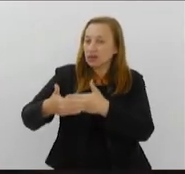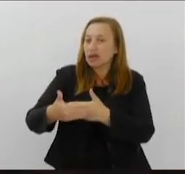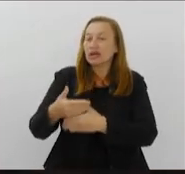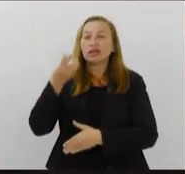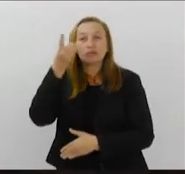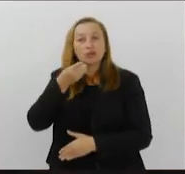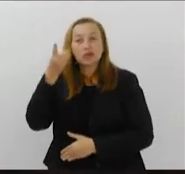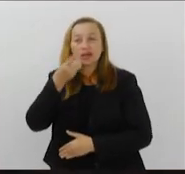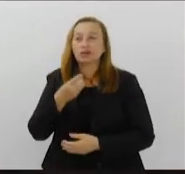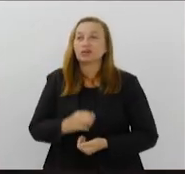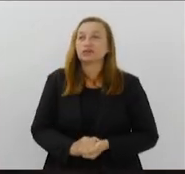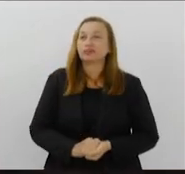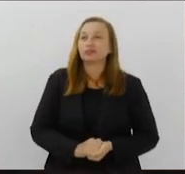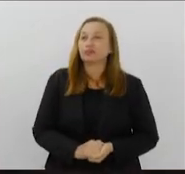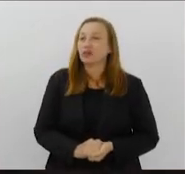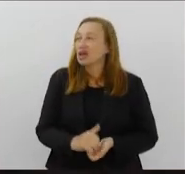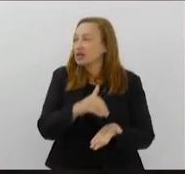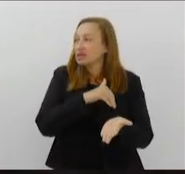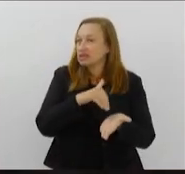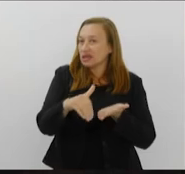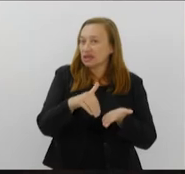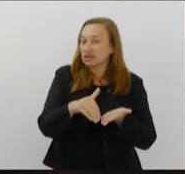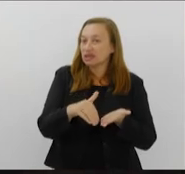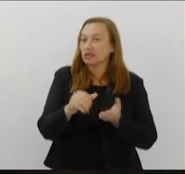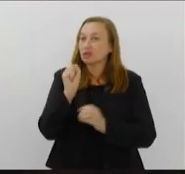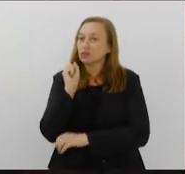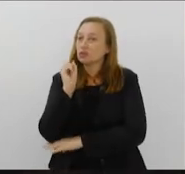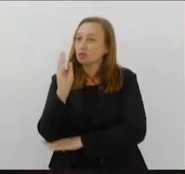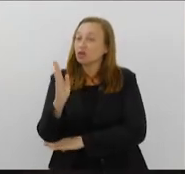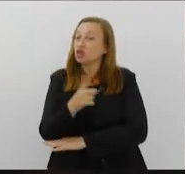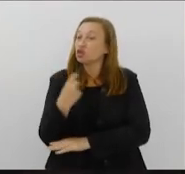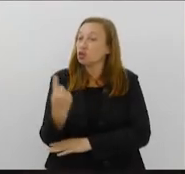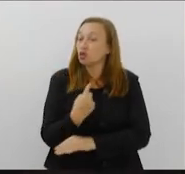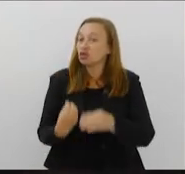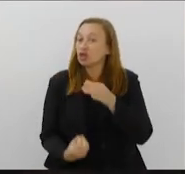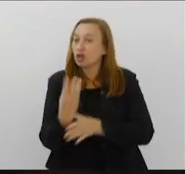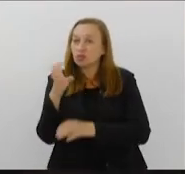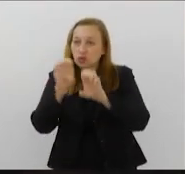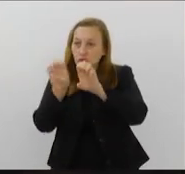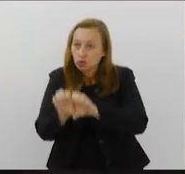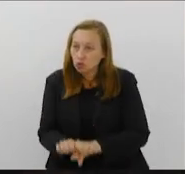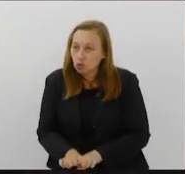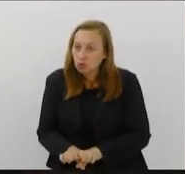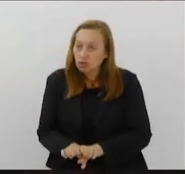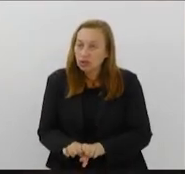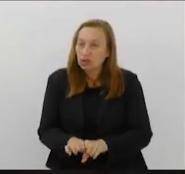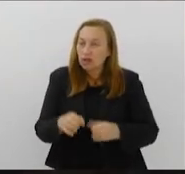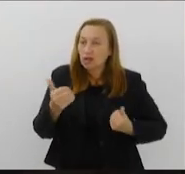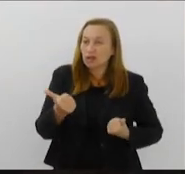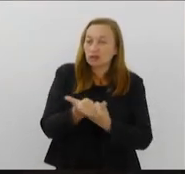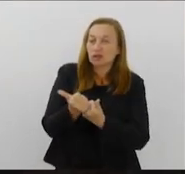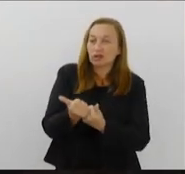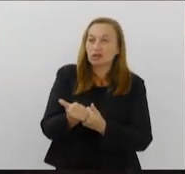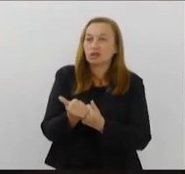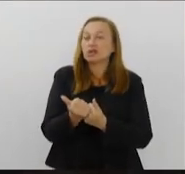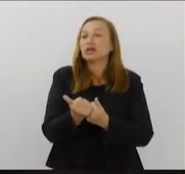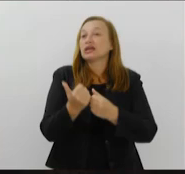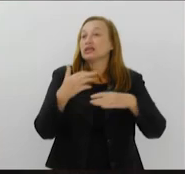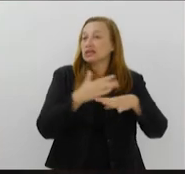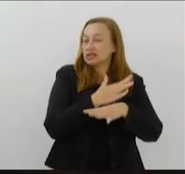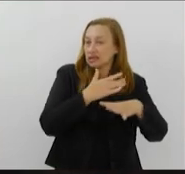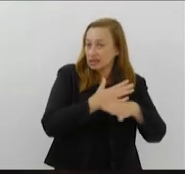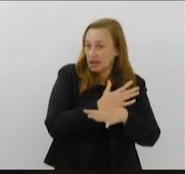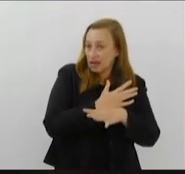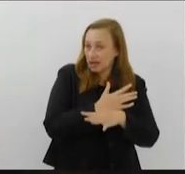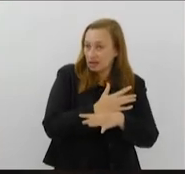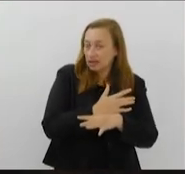deputado, a Secretaria do Ambiente, nós criamos uma estrutura que é uma assessoria de cidades resilientes, que ela